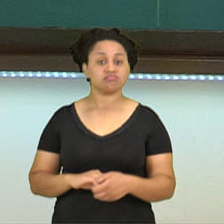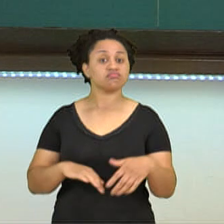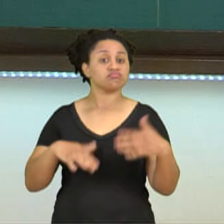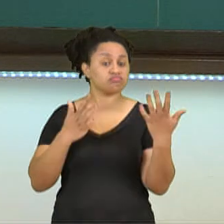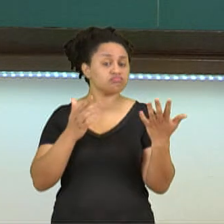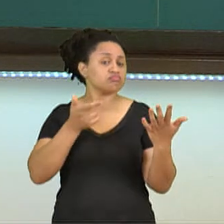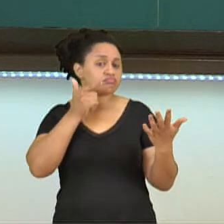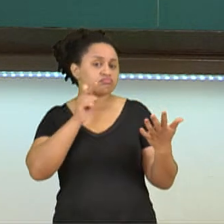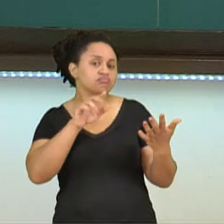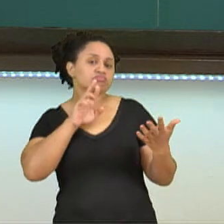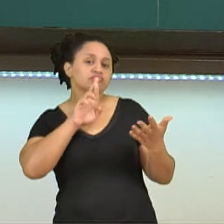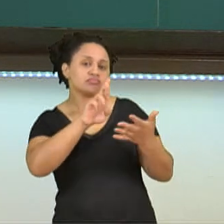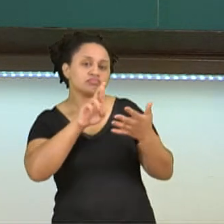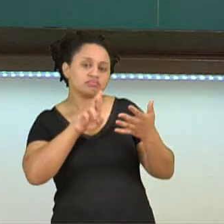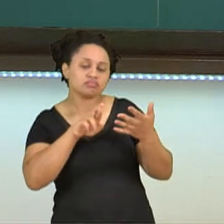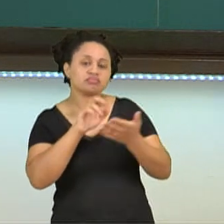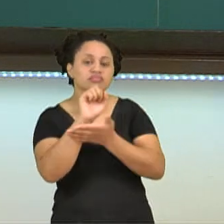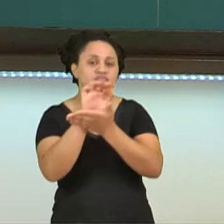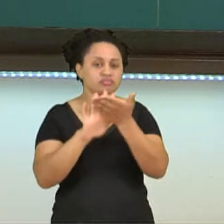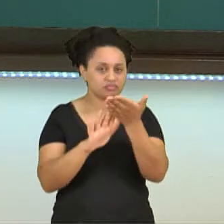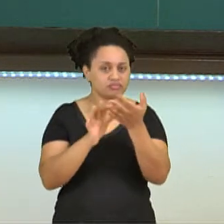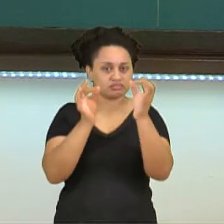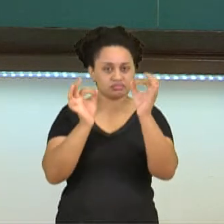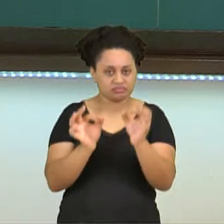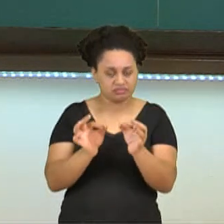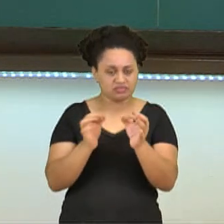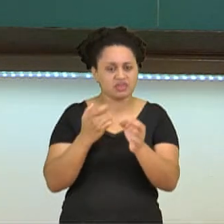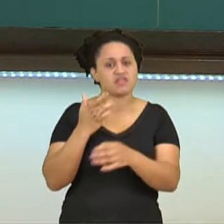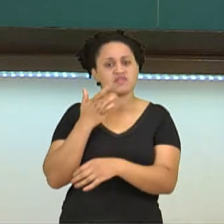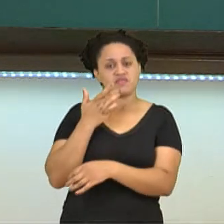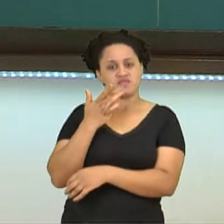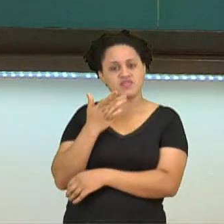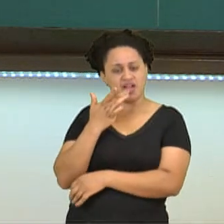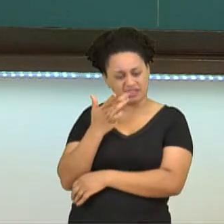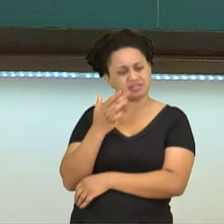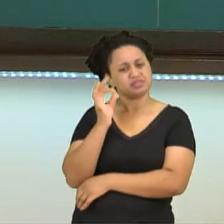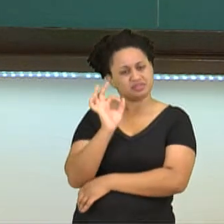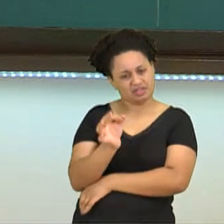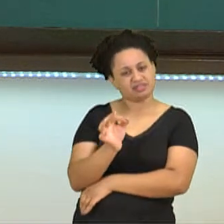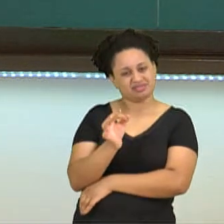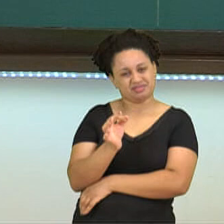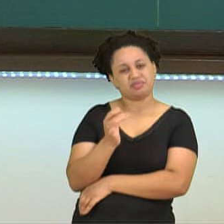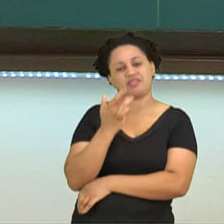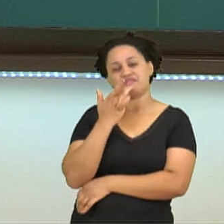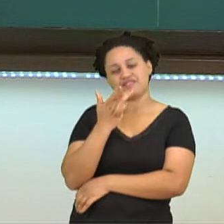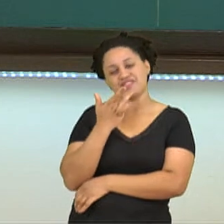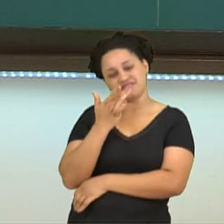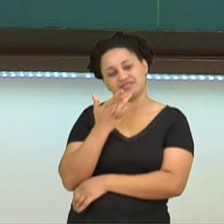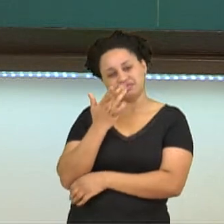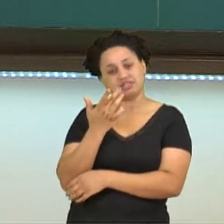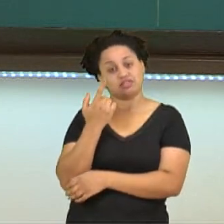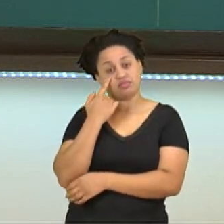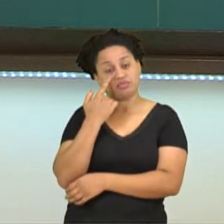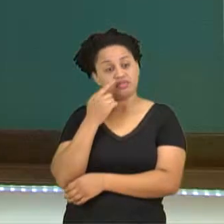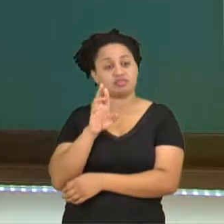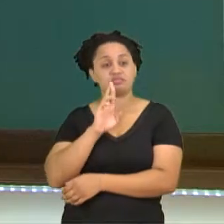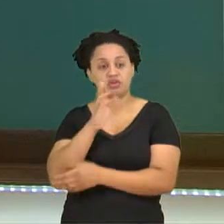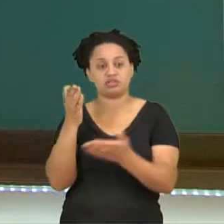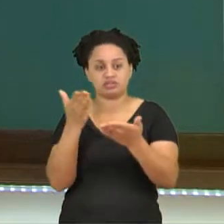E daí, conseguiram realizar a atividade? Fácil, muito fácil. Vamos lá ver a resposta?